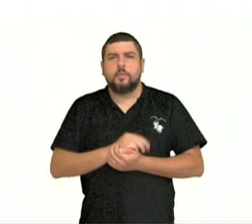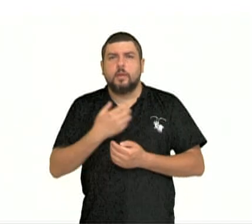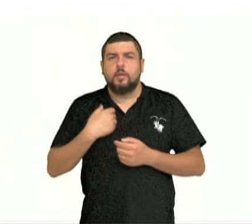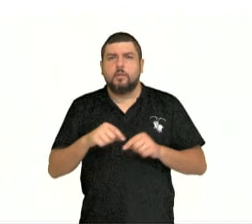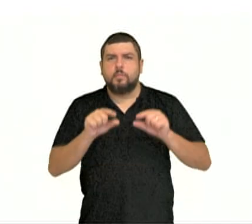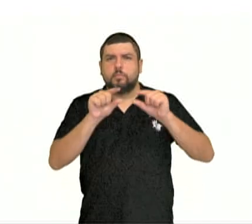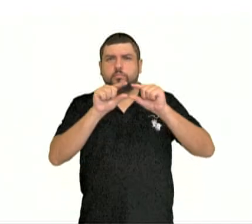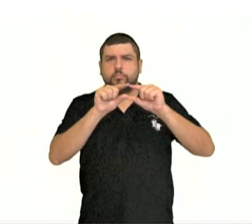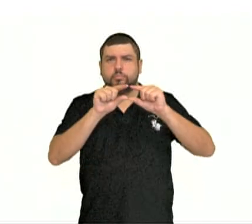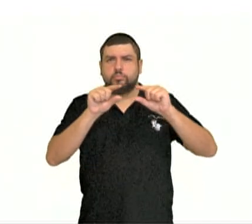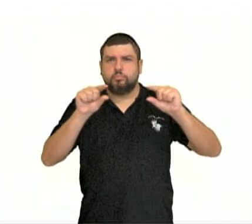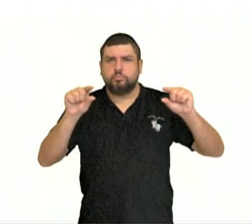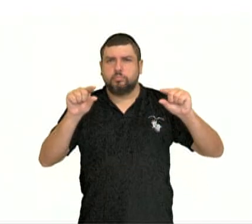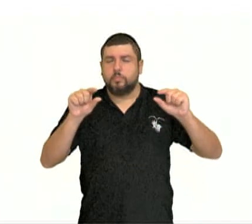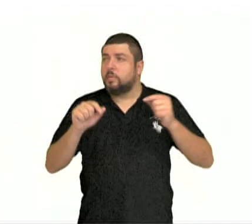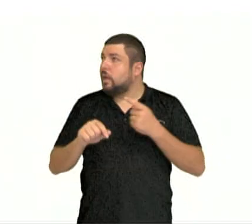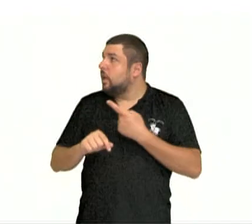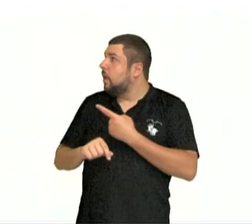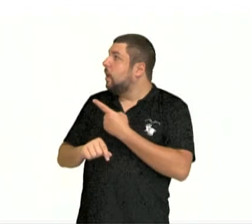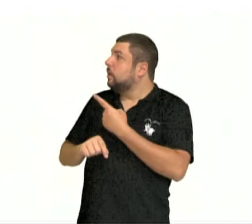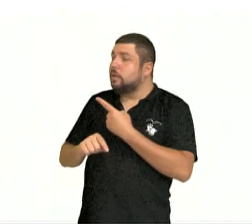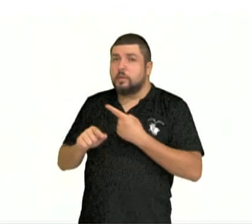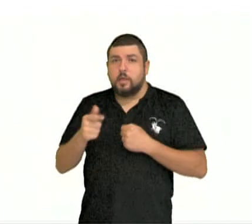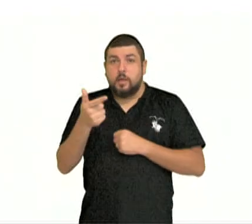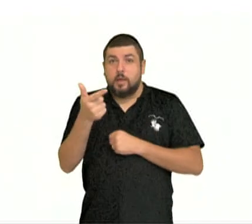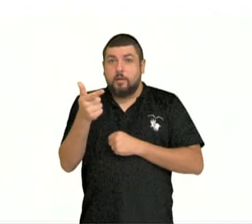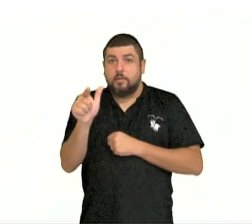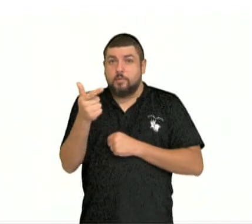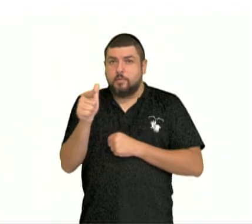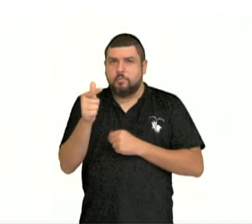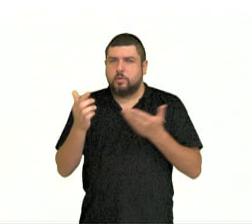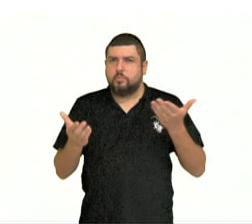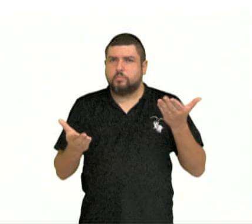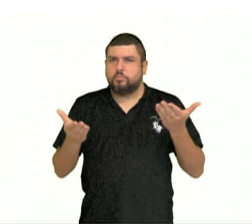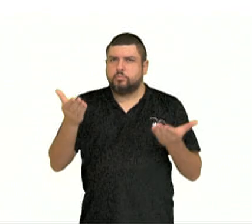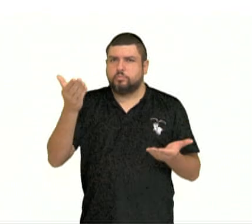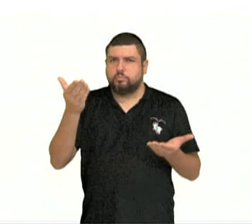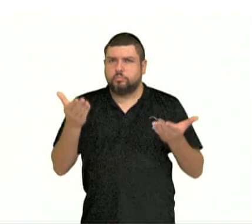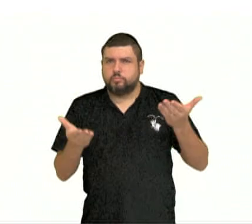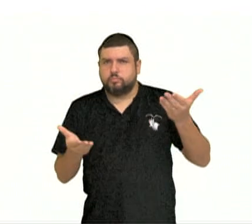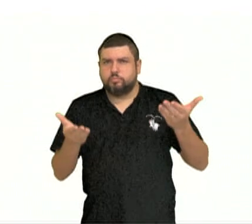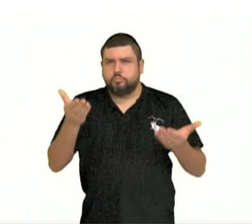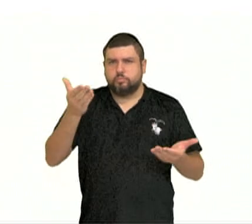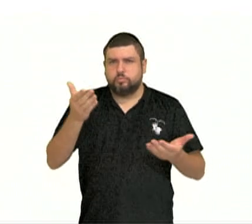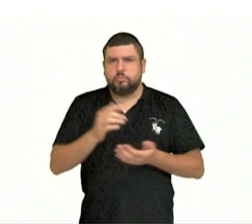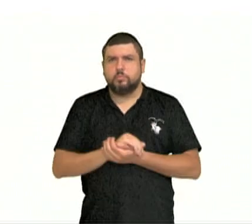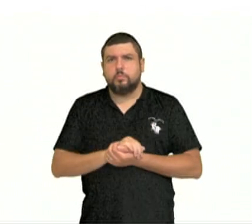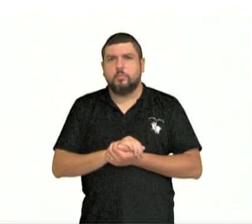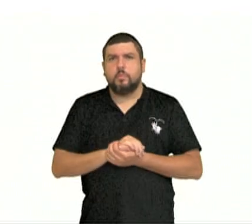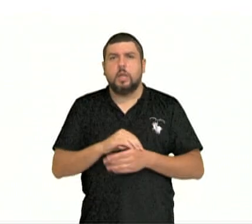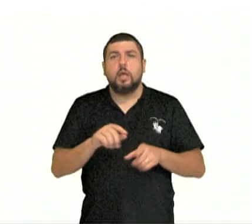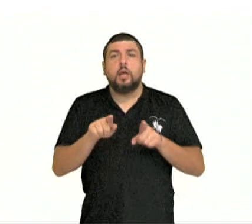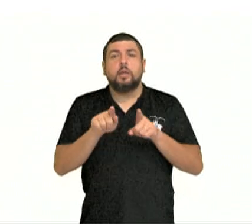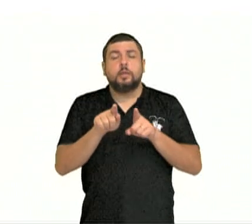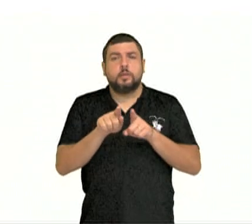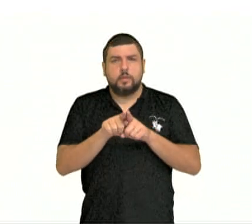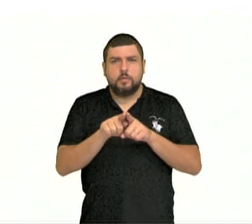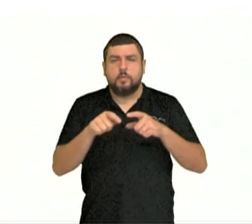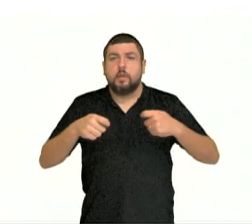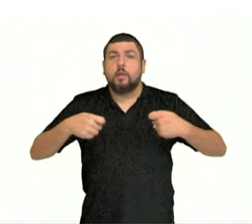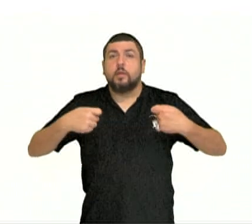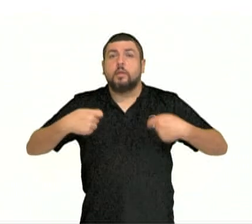não balanceada, tá? Nós temos uma equação química aqui que não está balanceada. E admitindo-se num balanceamento